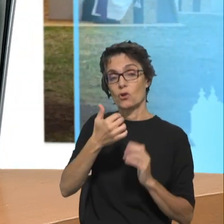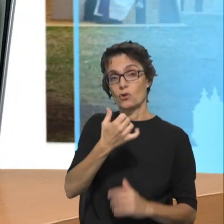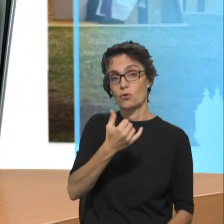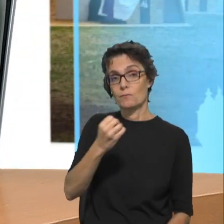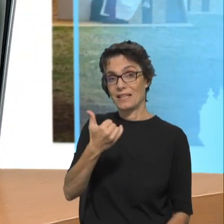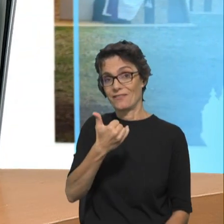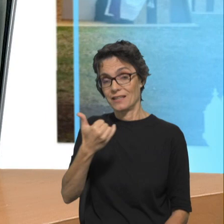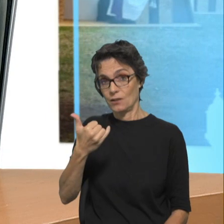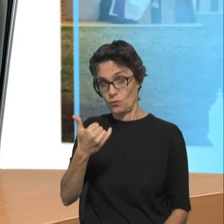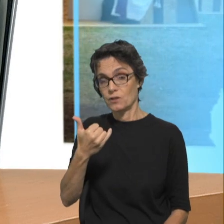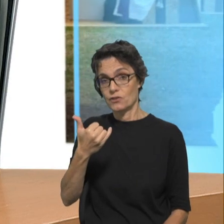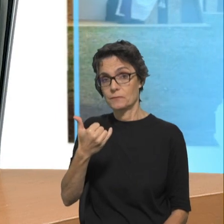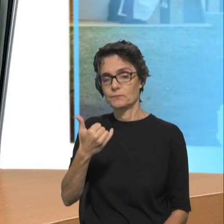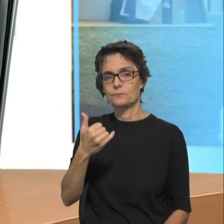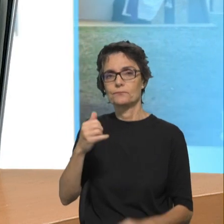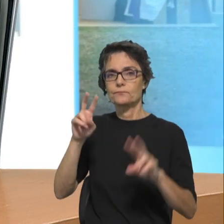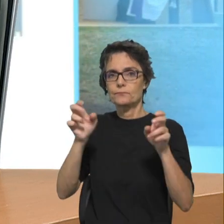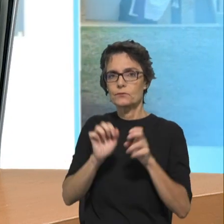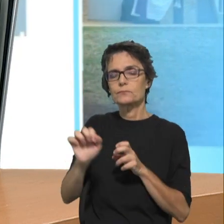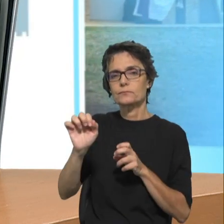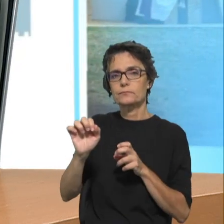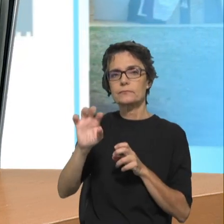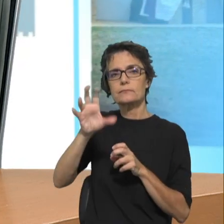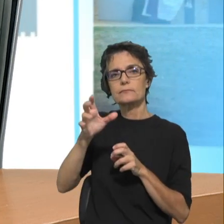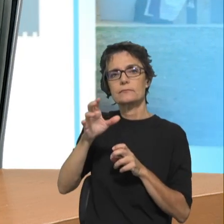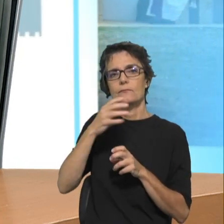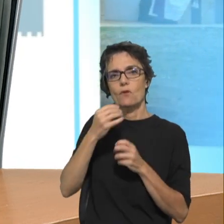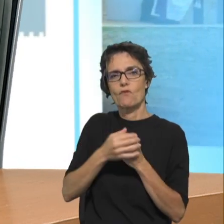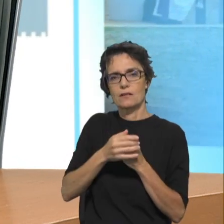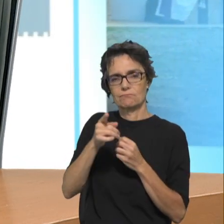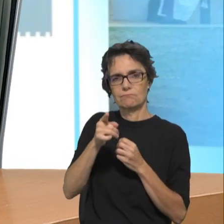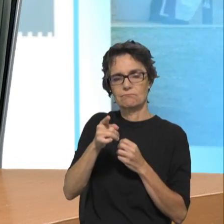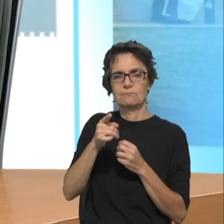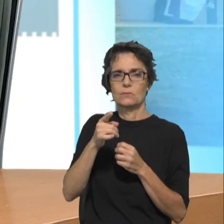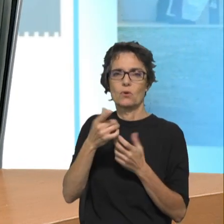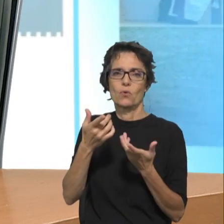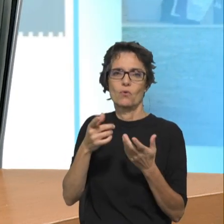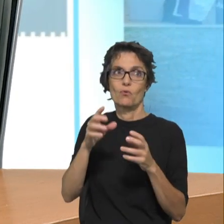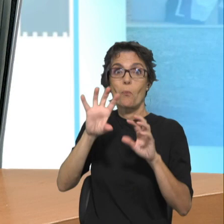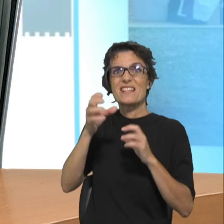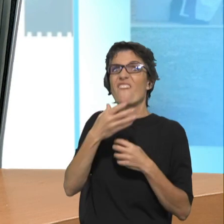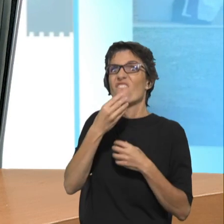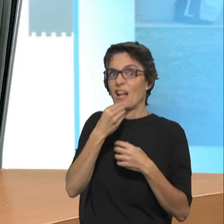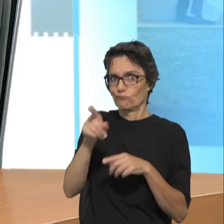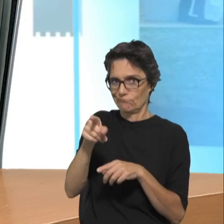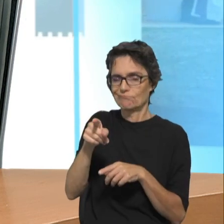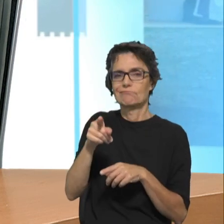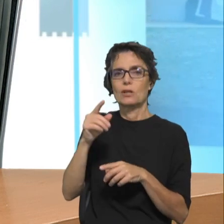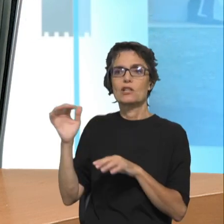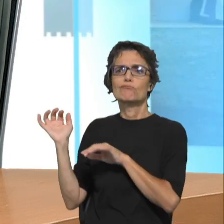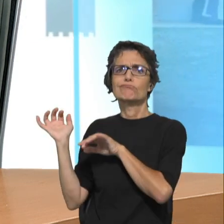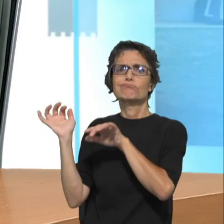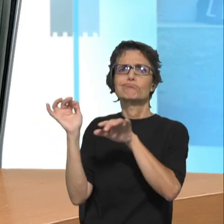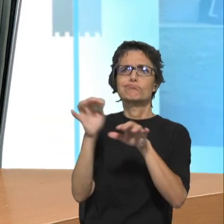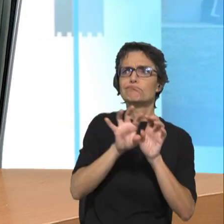publicado com este título, Este País é para Velhos, Migrações e Envelhecimento em Portugal. Aliás, essa mesa em que ela